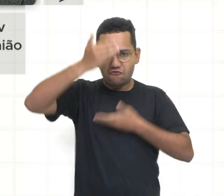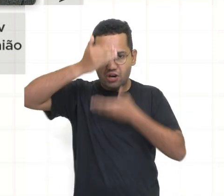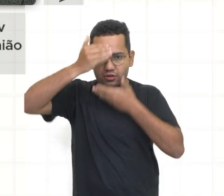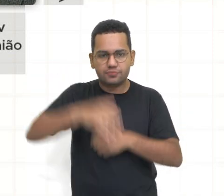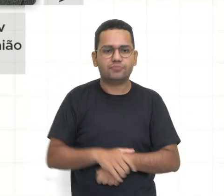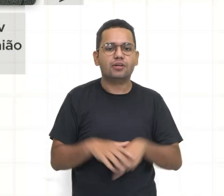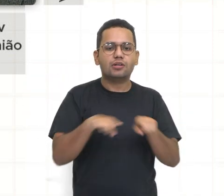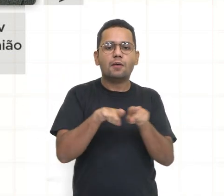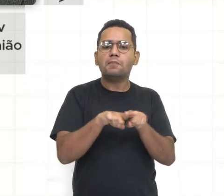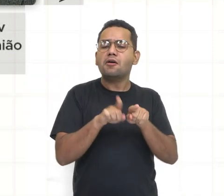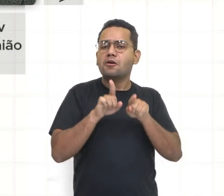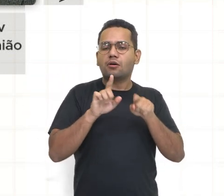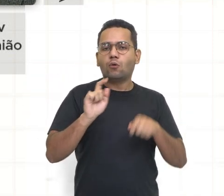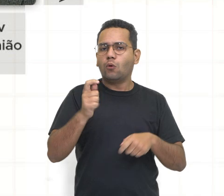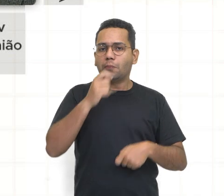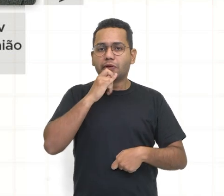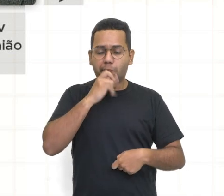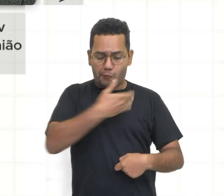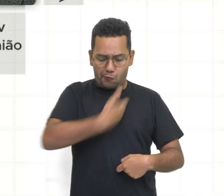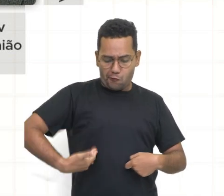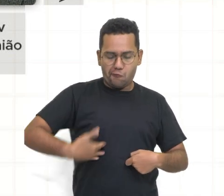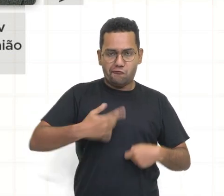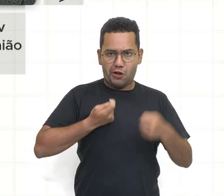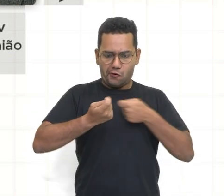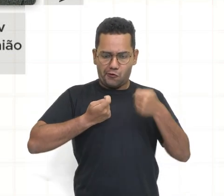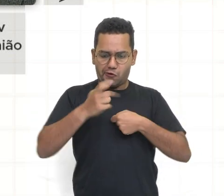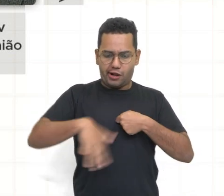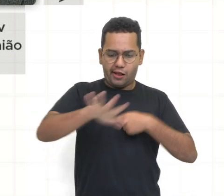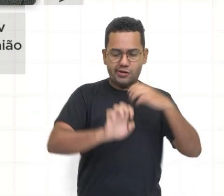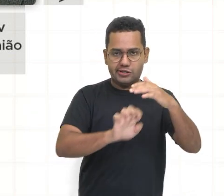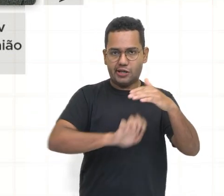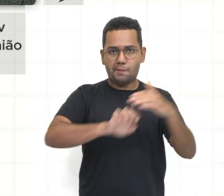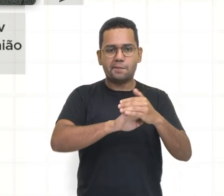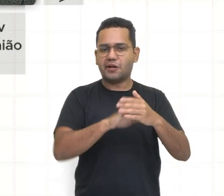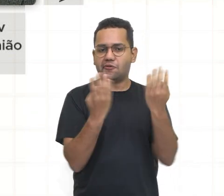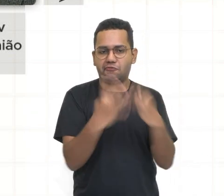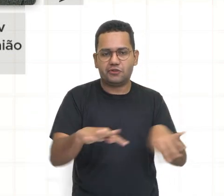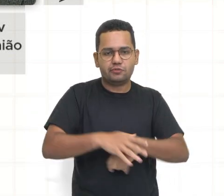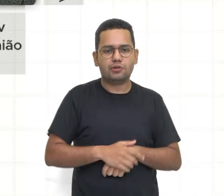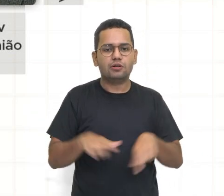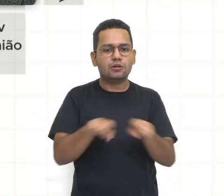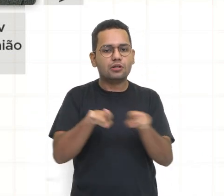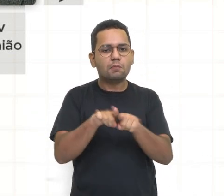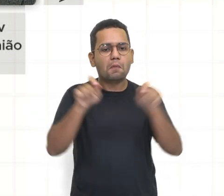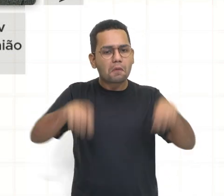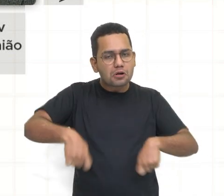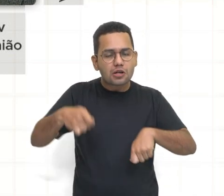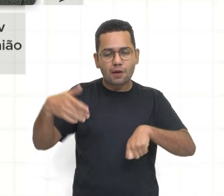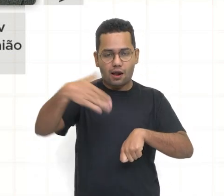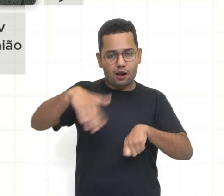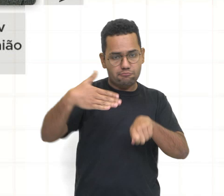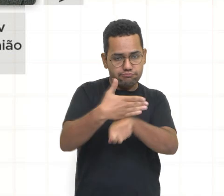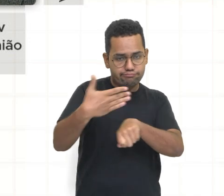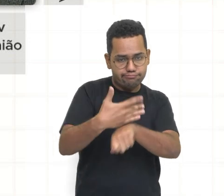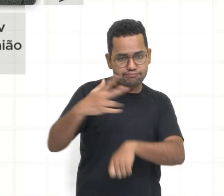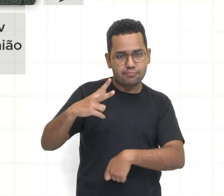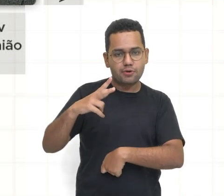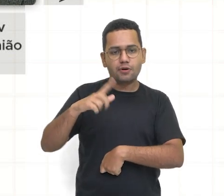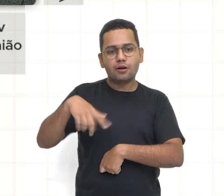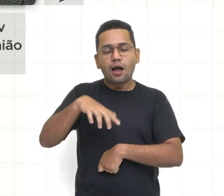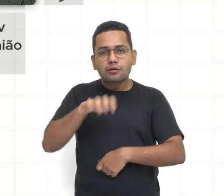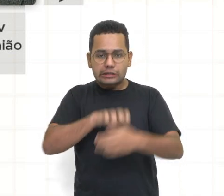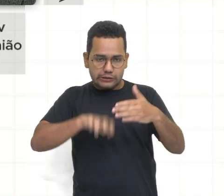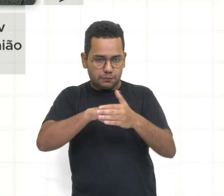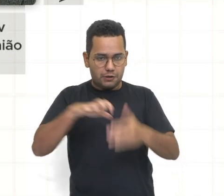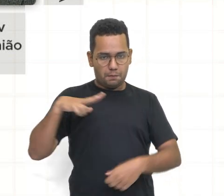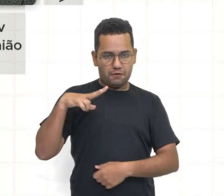privadas, estímulo à renovação tecnológica e a permissão para a entrada de empresas estrangeiras no país, ou